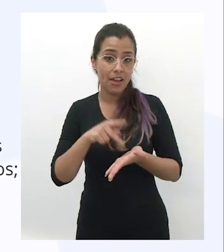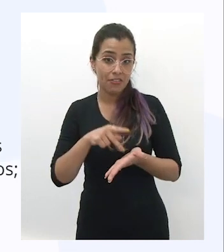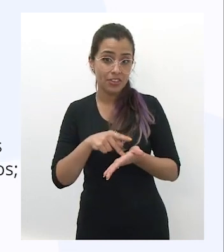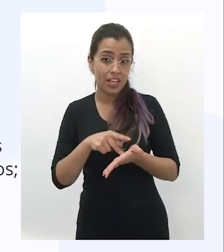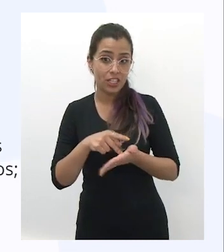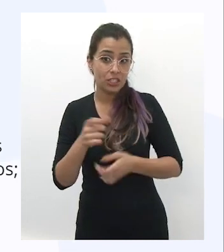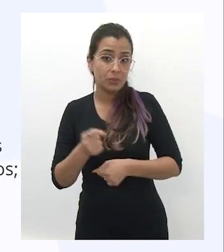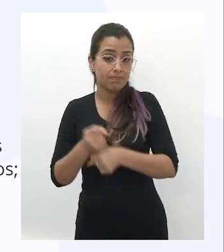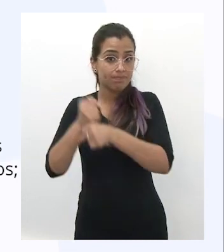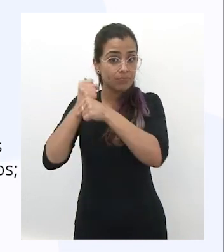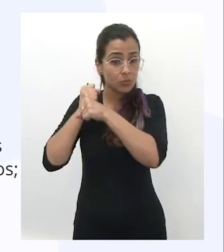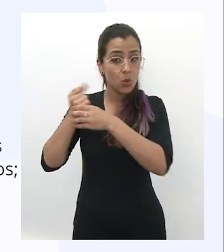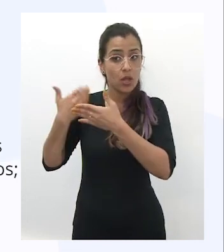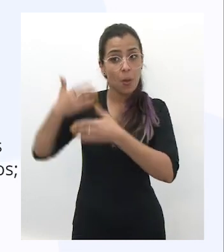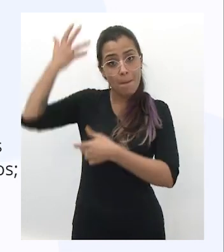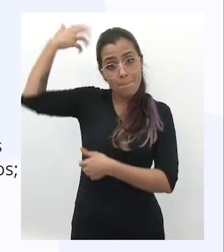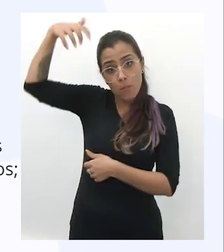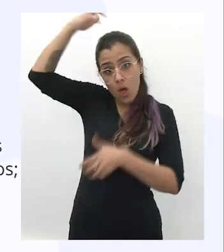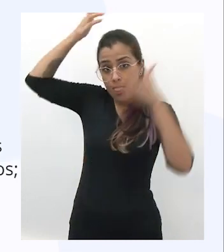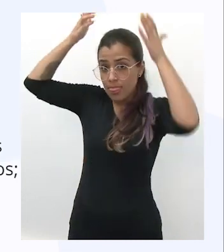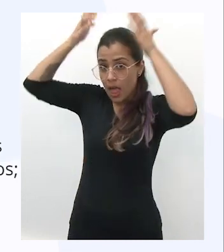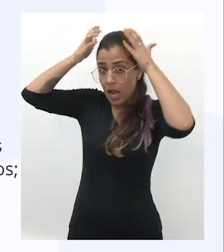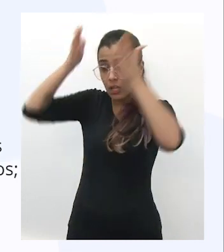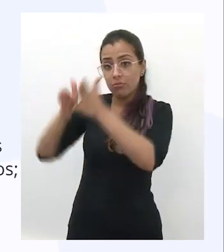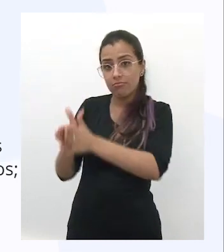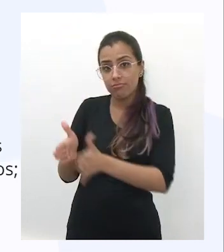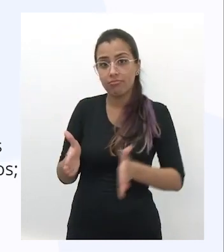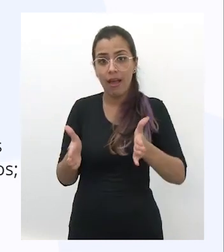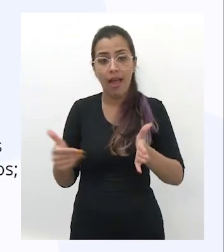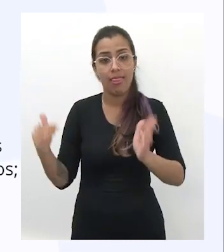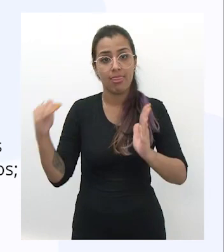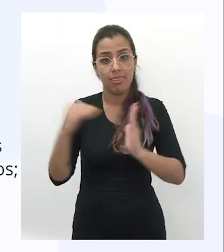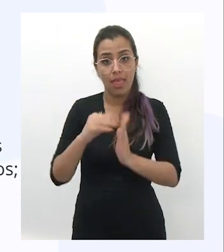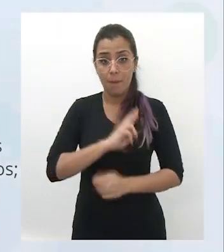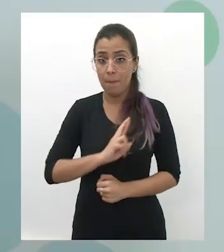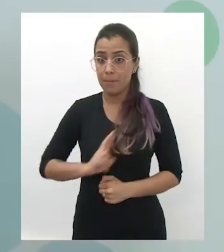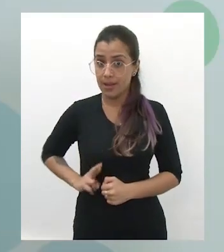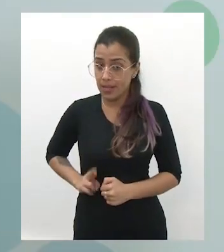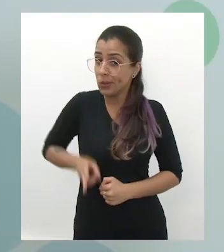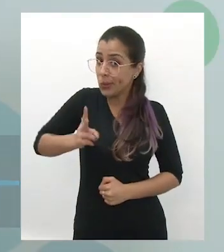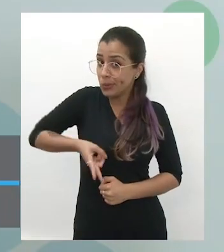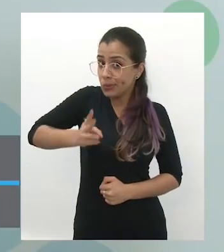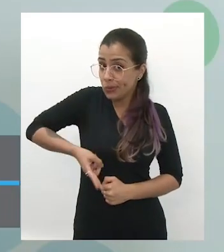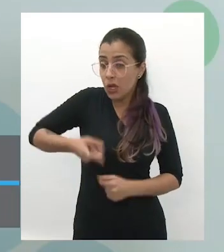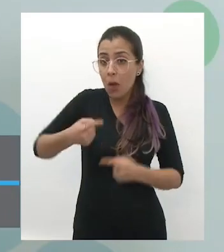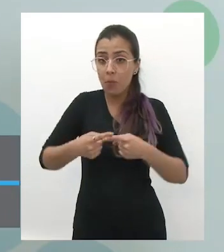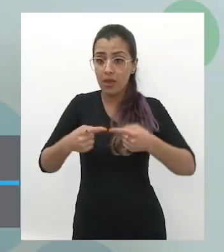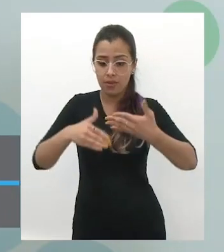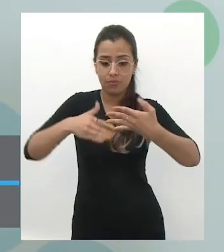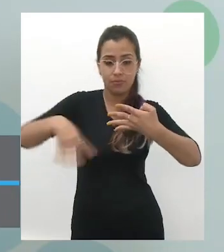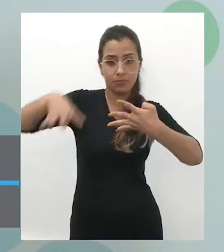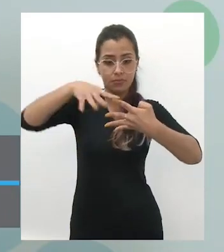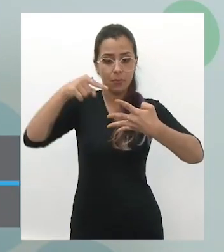o período republicano. Ele se mantém, de certa forma, os patrícios eles sempre serão uma hegemonia, eles sempre terão